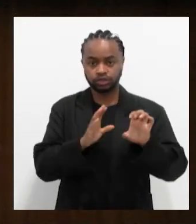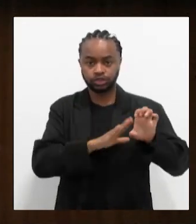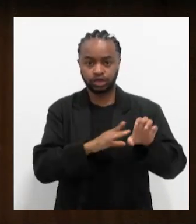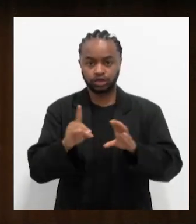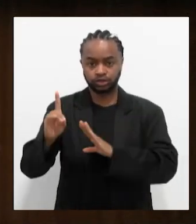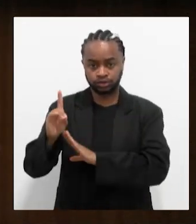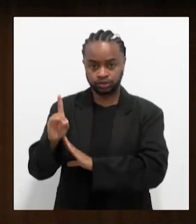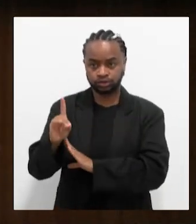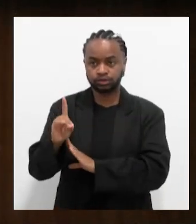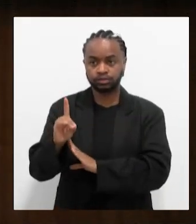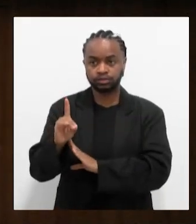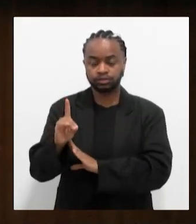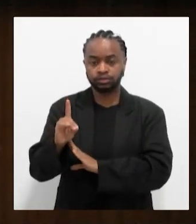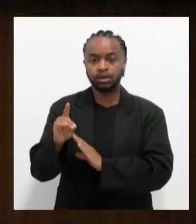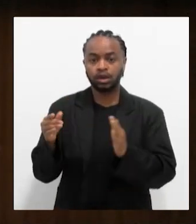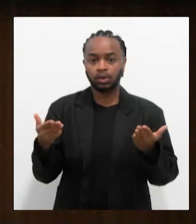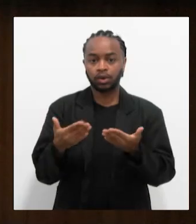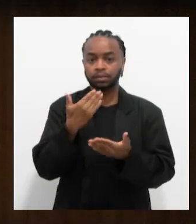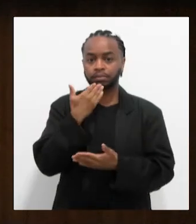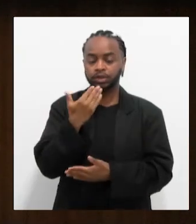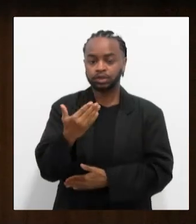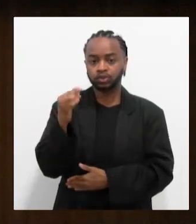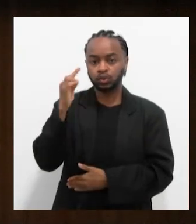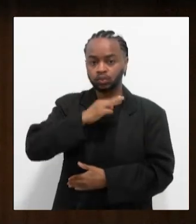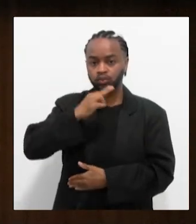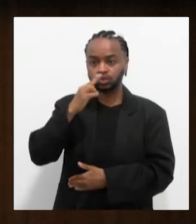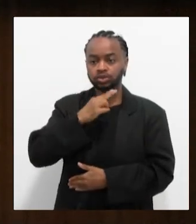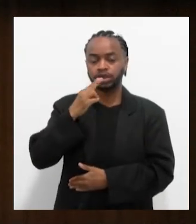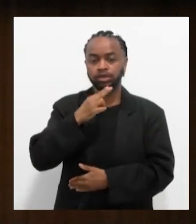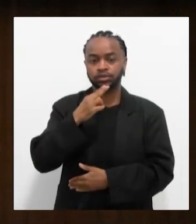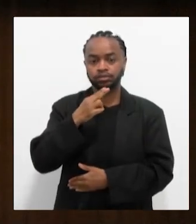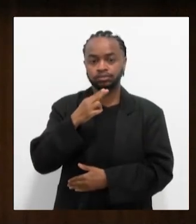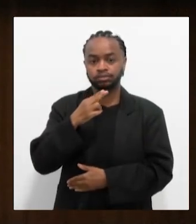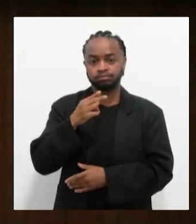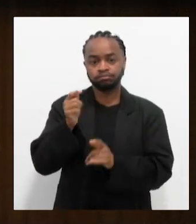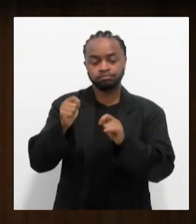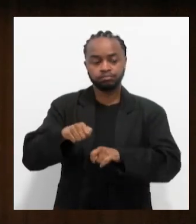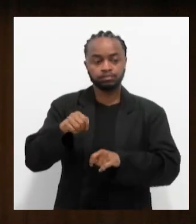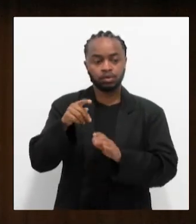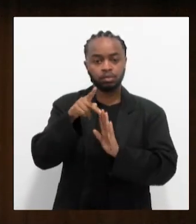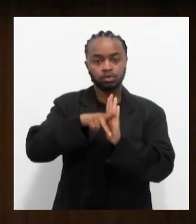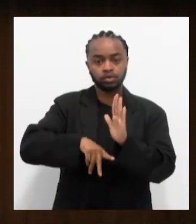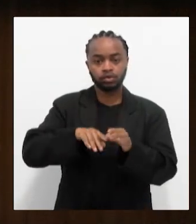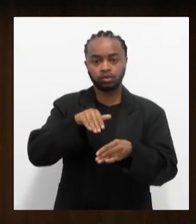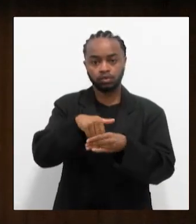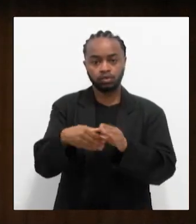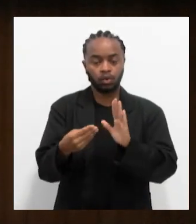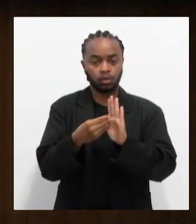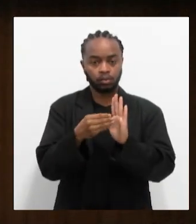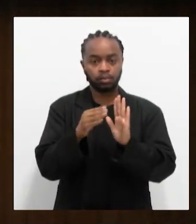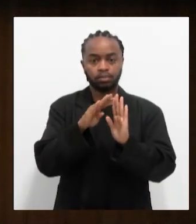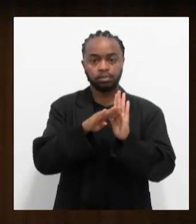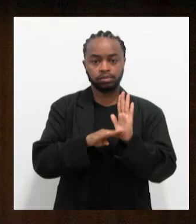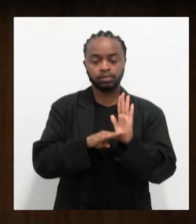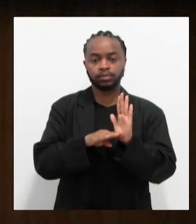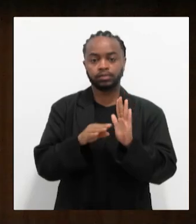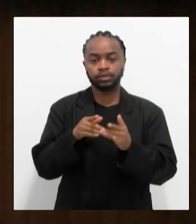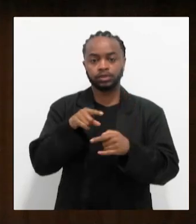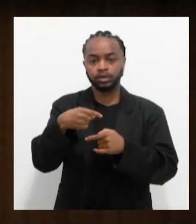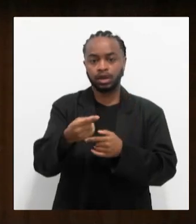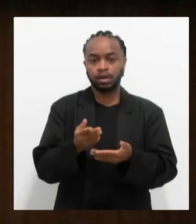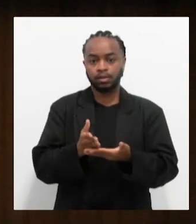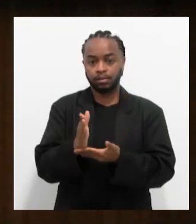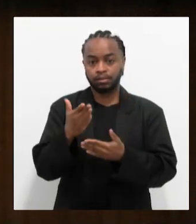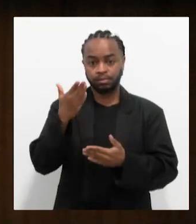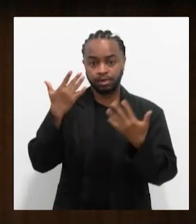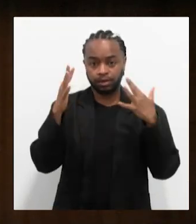direita, vão pedir um requerimento de urgência para que aí sim o projeto ele seja colocado em pauta e aprovado. Mais uma vez, parabéns, deputado